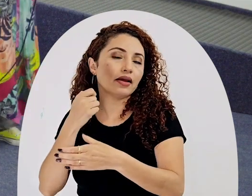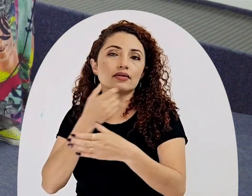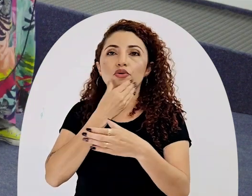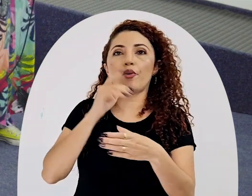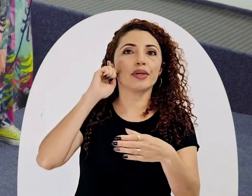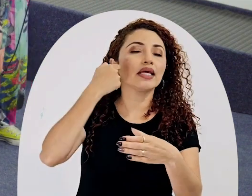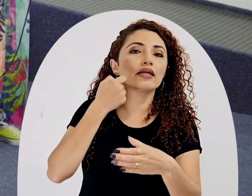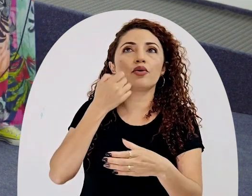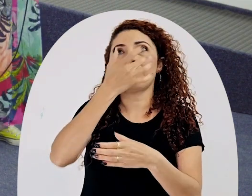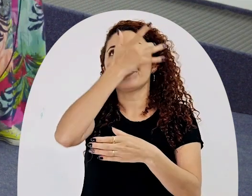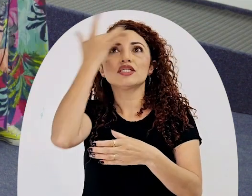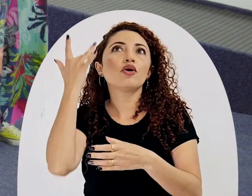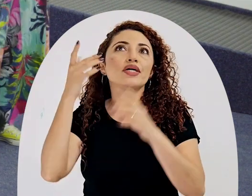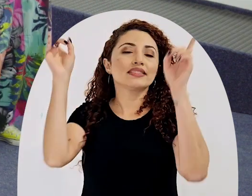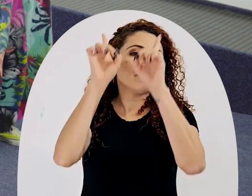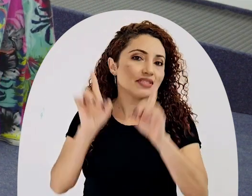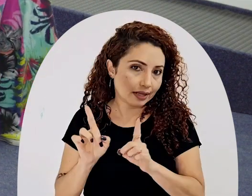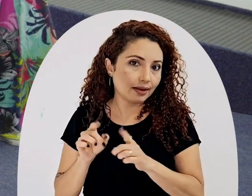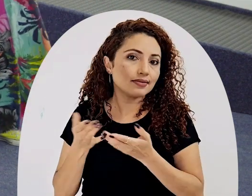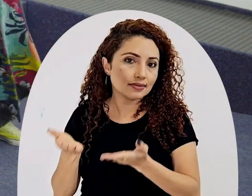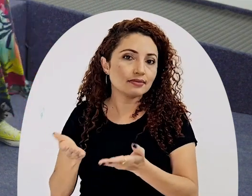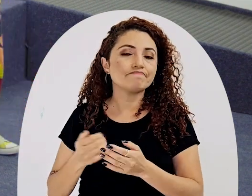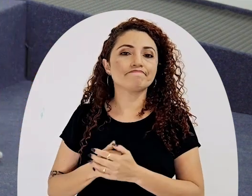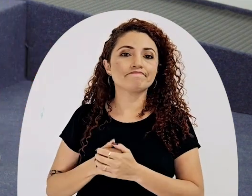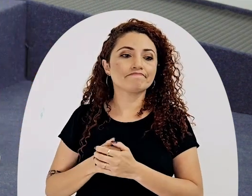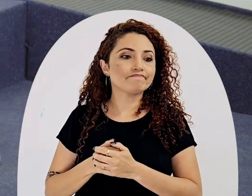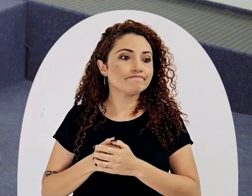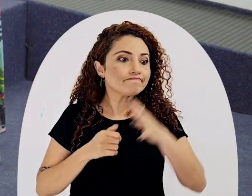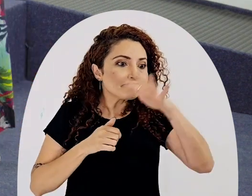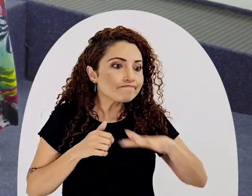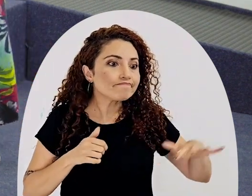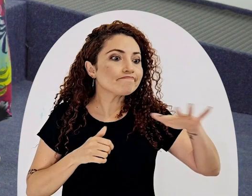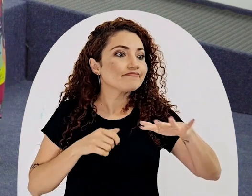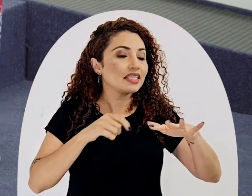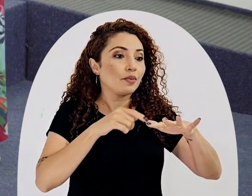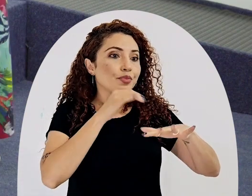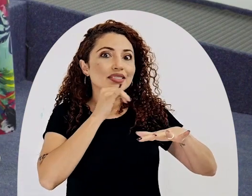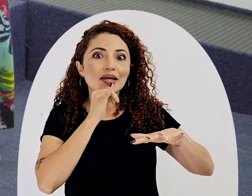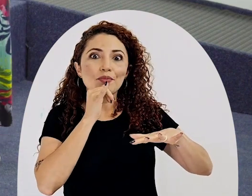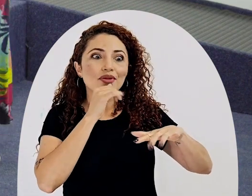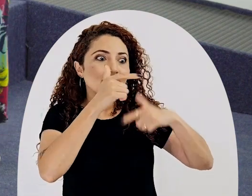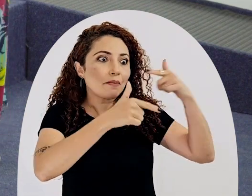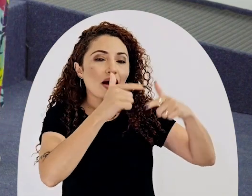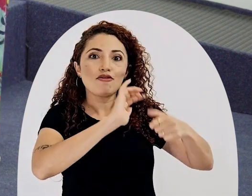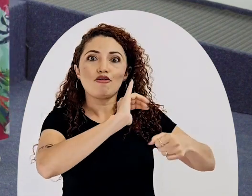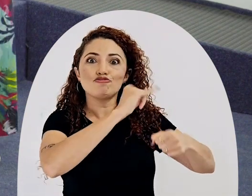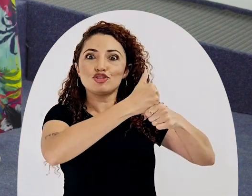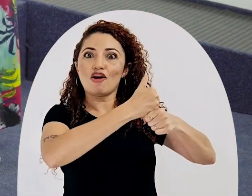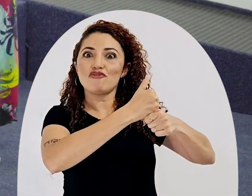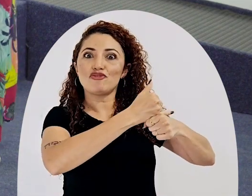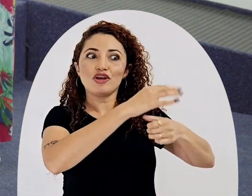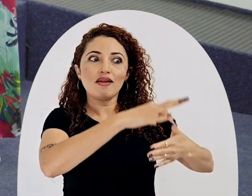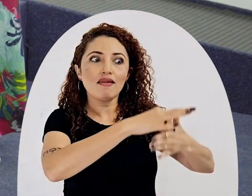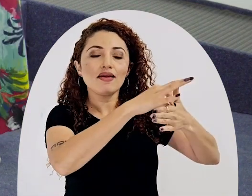deficiência, eles pouco chegam na liderança. Por isso que nós dizemos que eles são subrepresentados, porque eles estão ali,